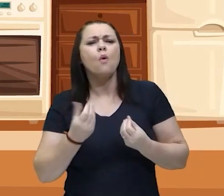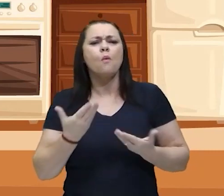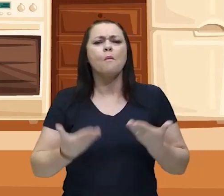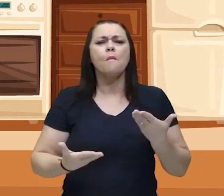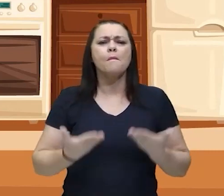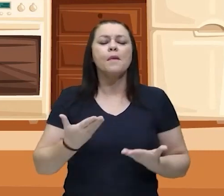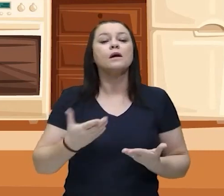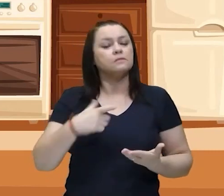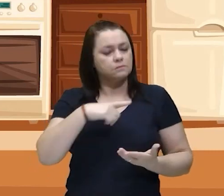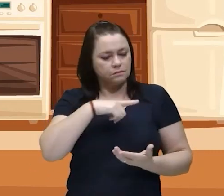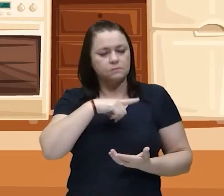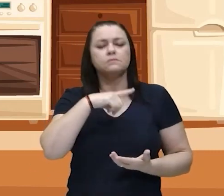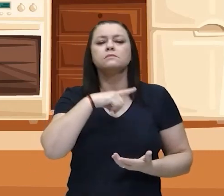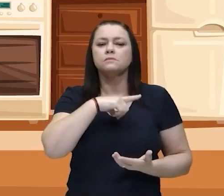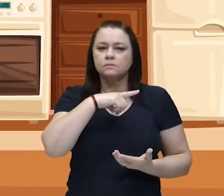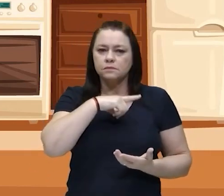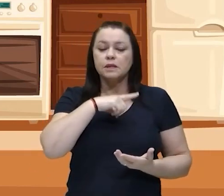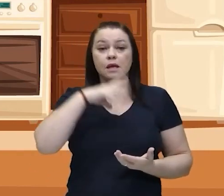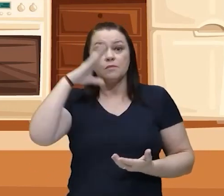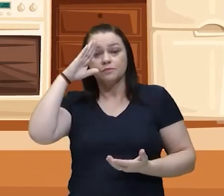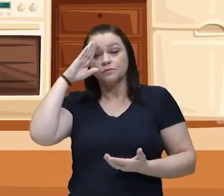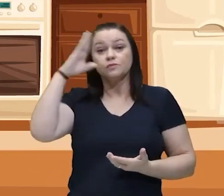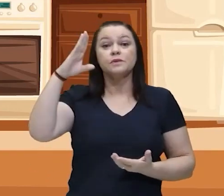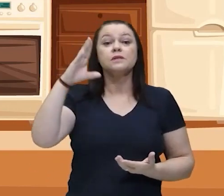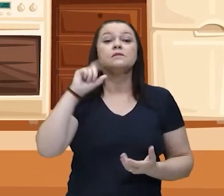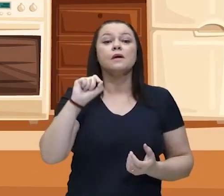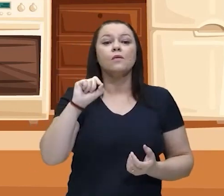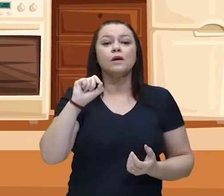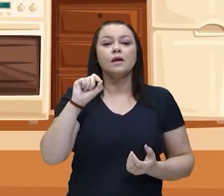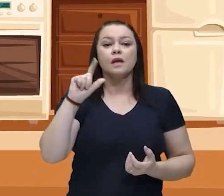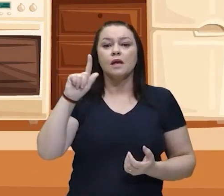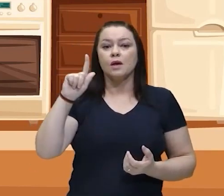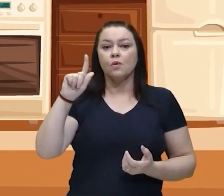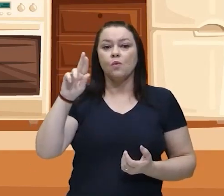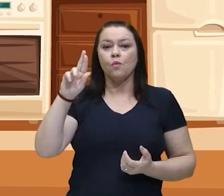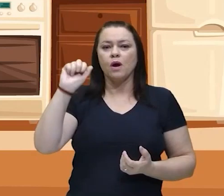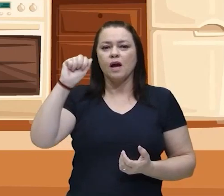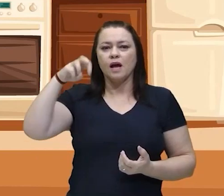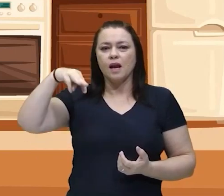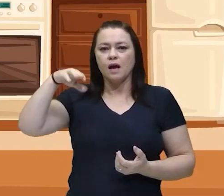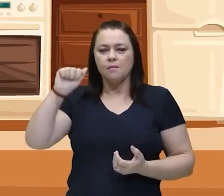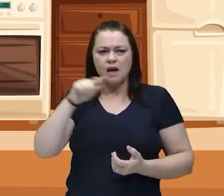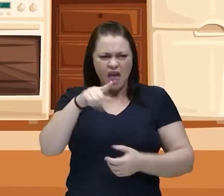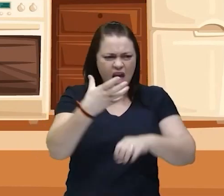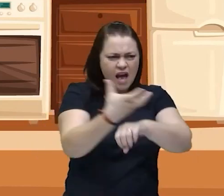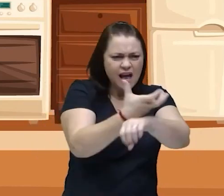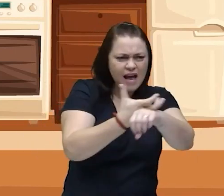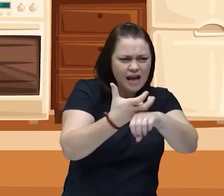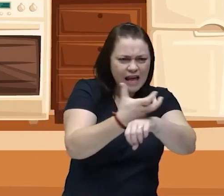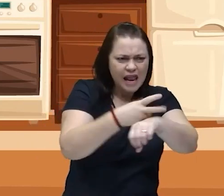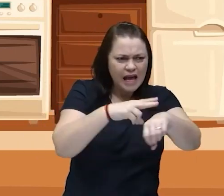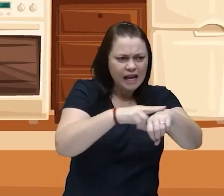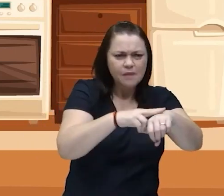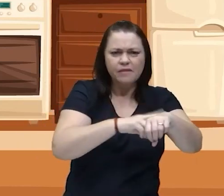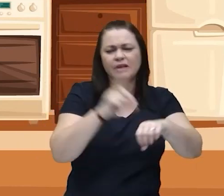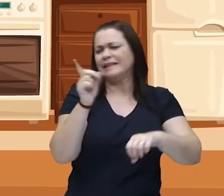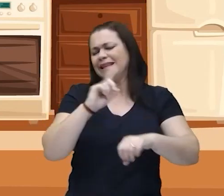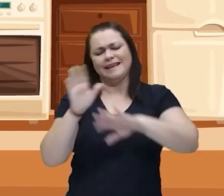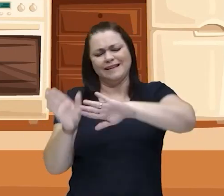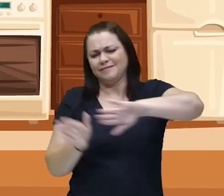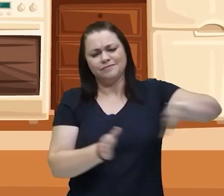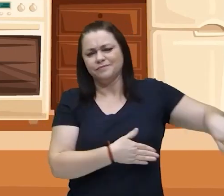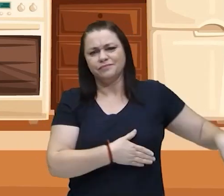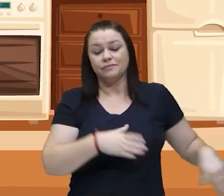nós temos um principal autor aí, que é quem? O grama. Não é a grama, professor? Não. É o